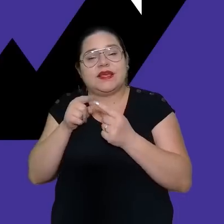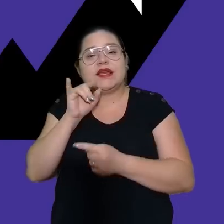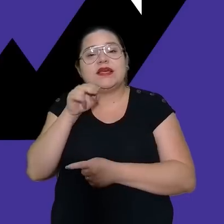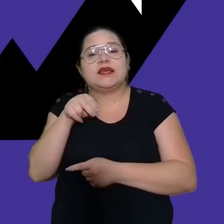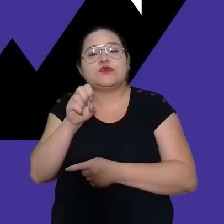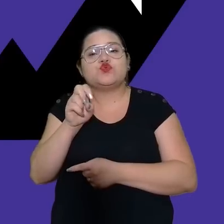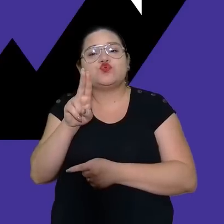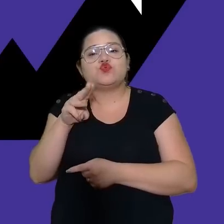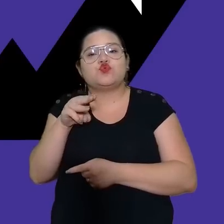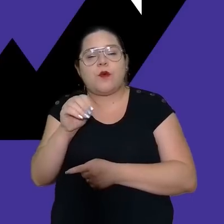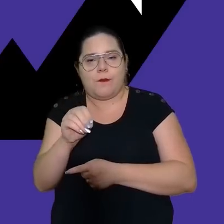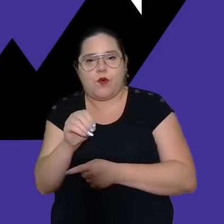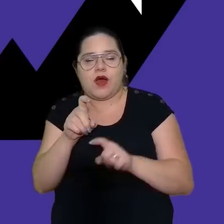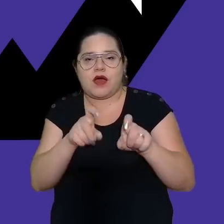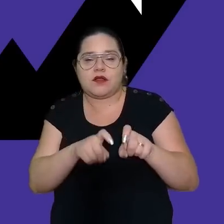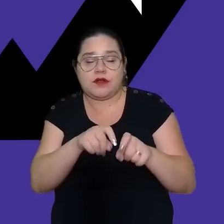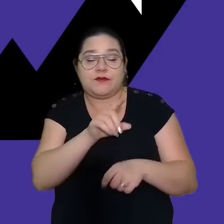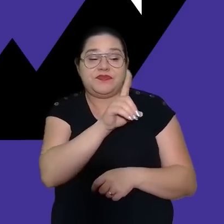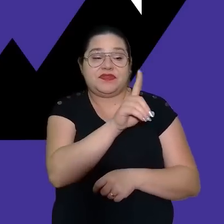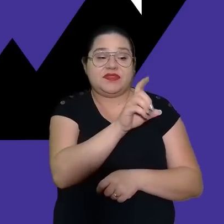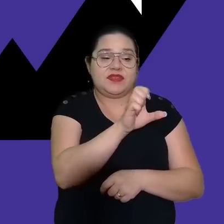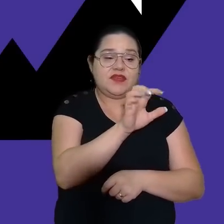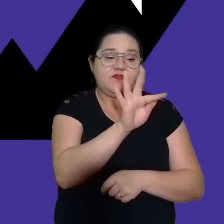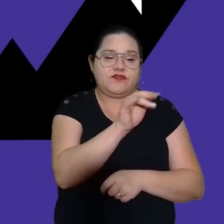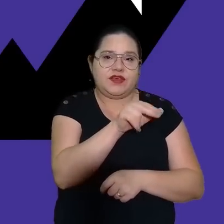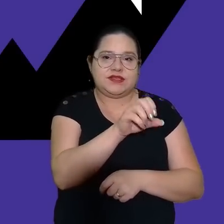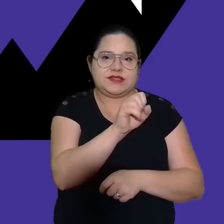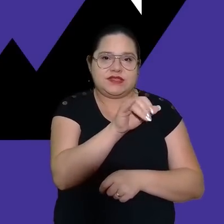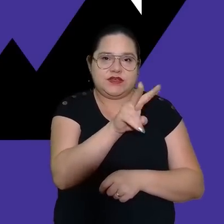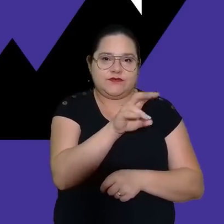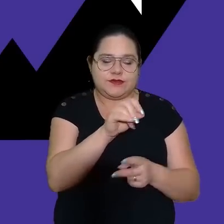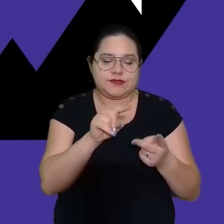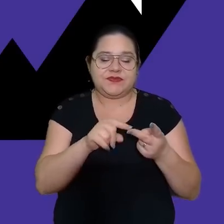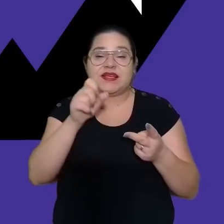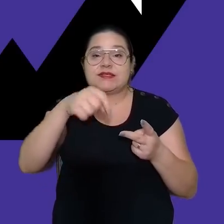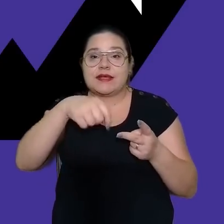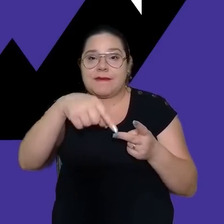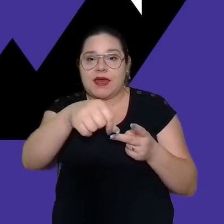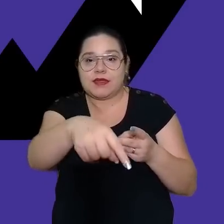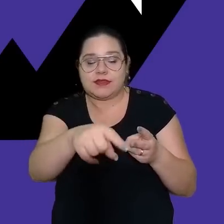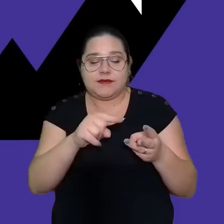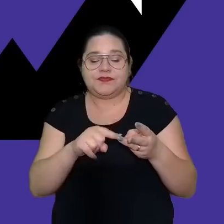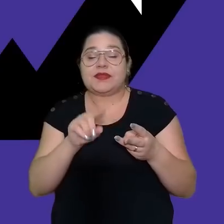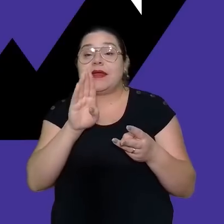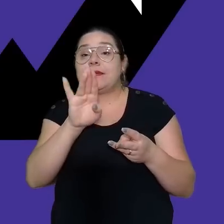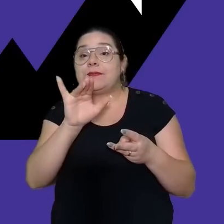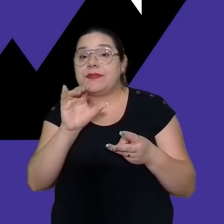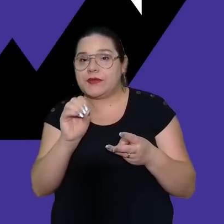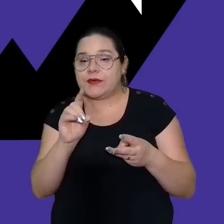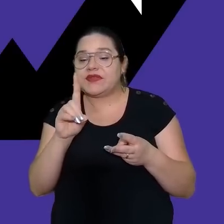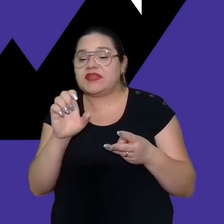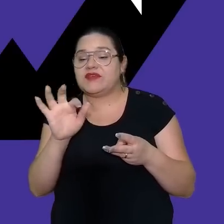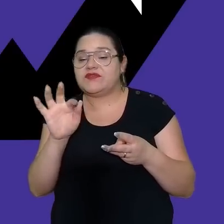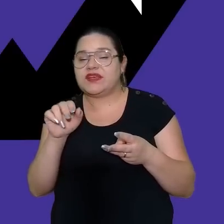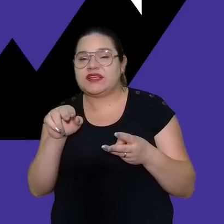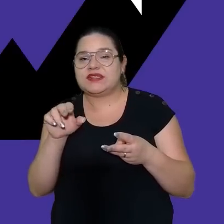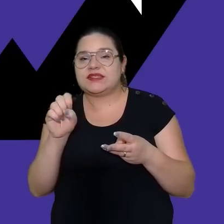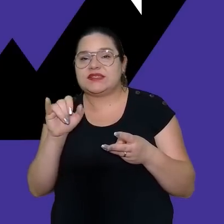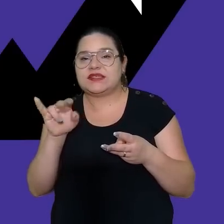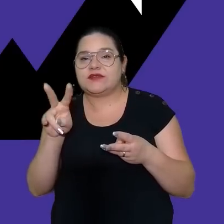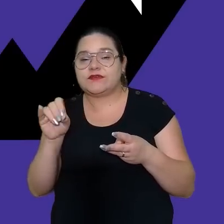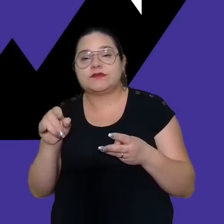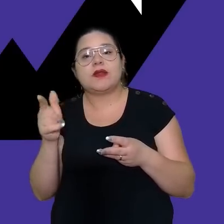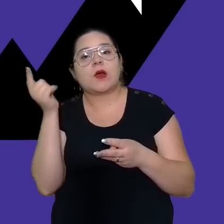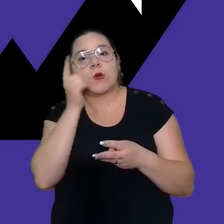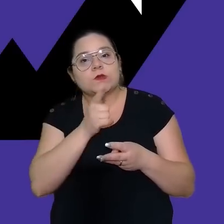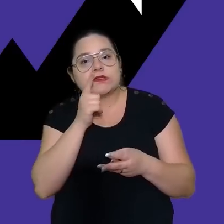tanto defensivos como biodefensivos e sementes, é uma parte vital para garantir essa produtividade